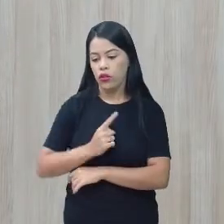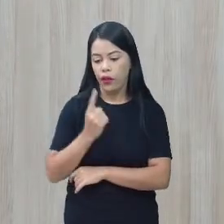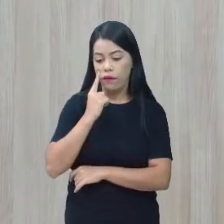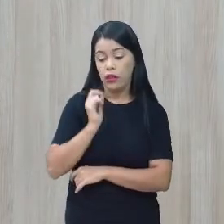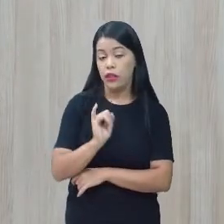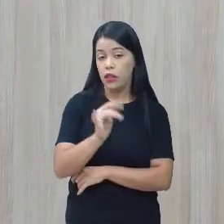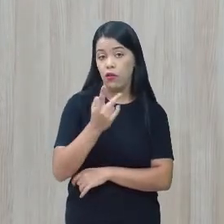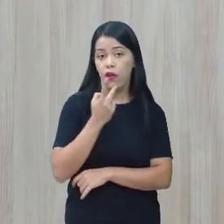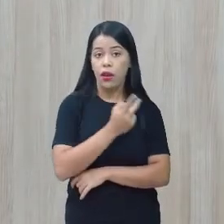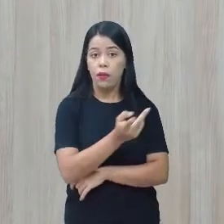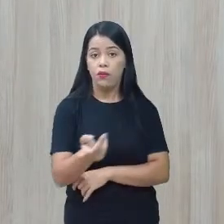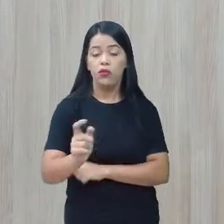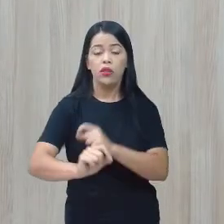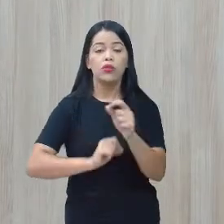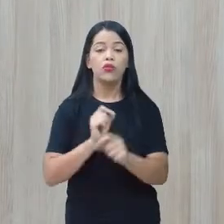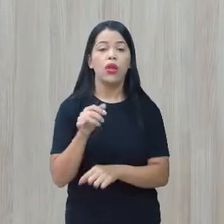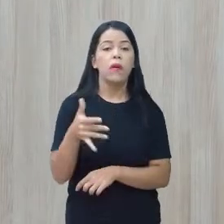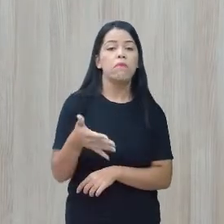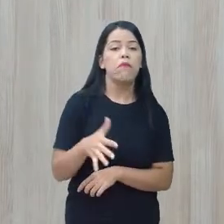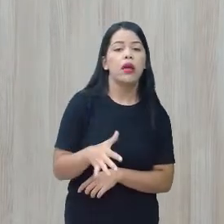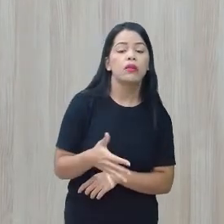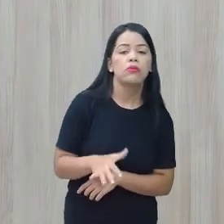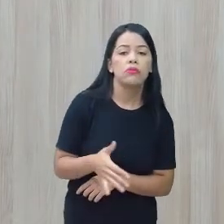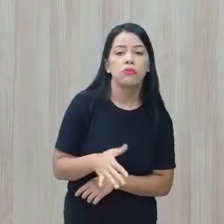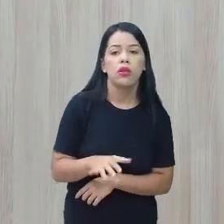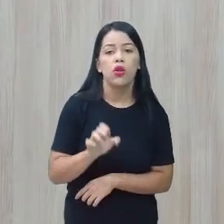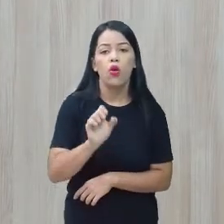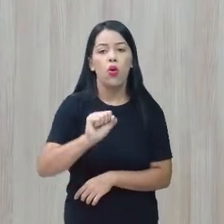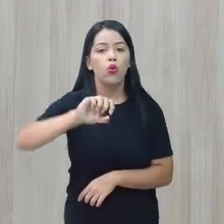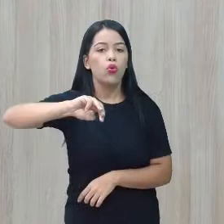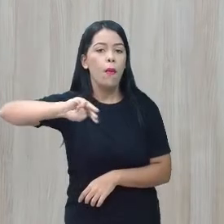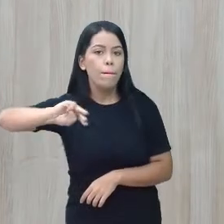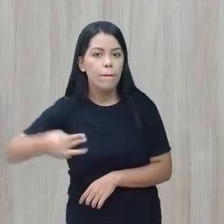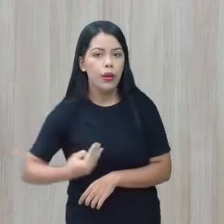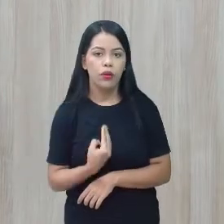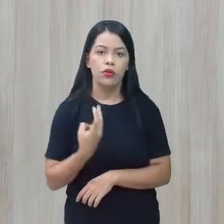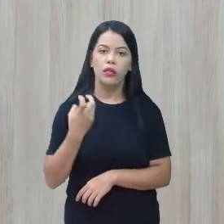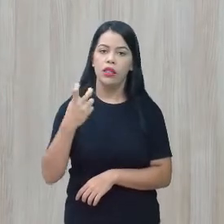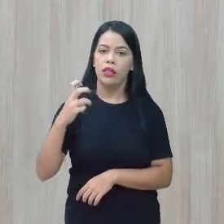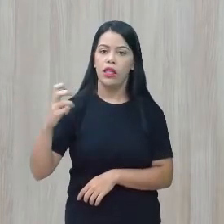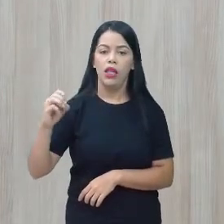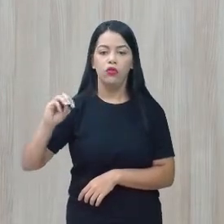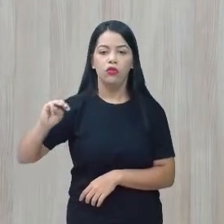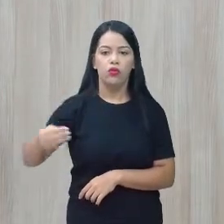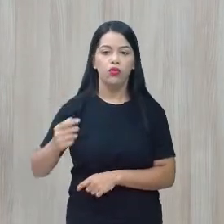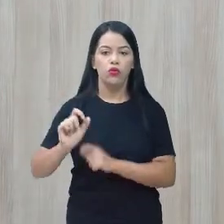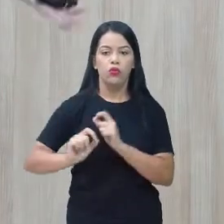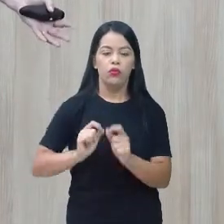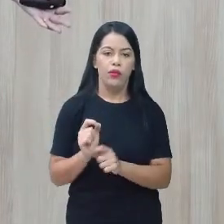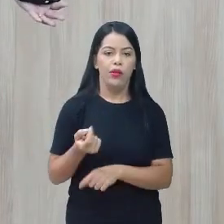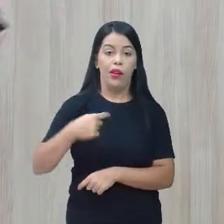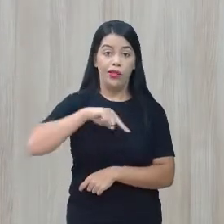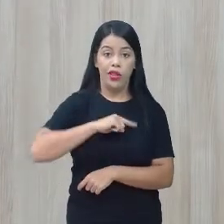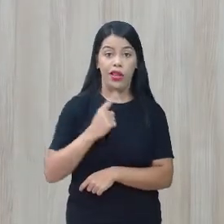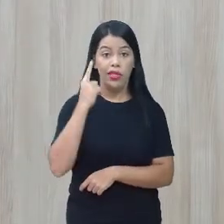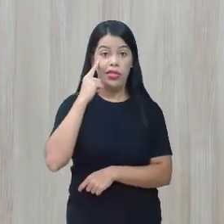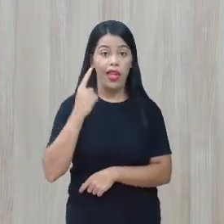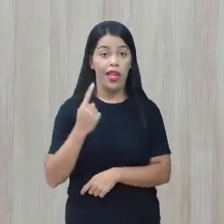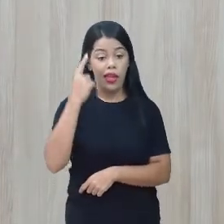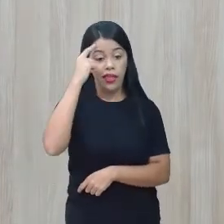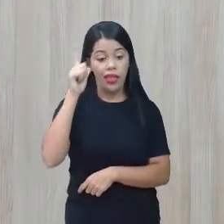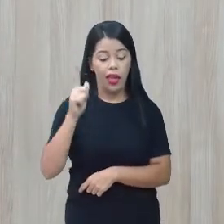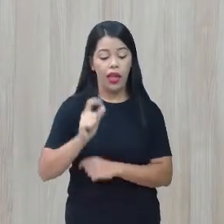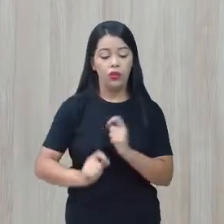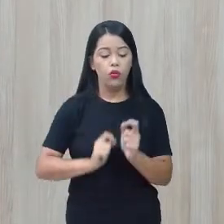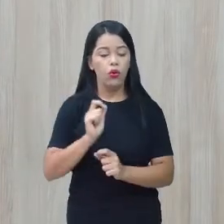que é aproximadamente 8.500.000, a gente tem aí a noção de que o Brasil realmente é muito grande. E a gente não